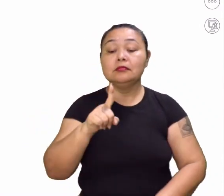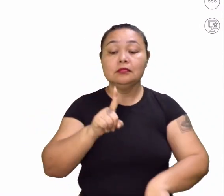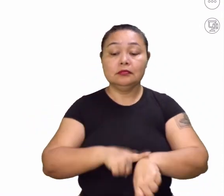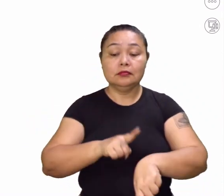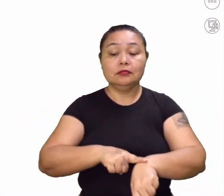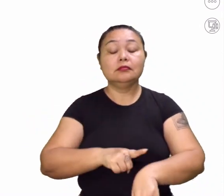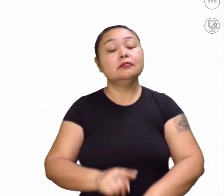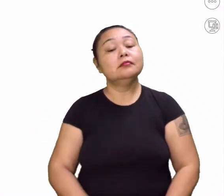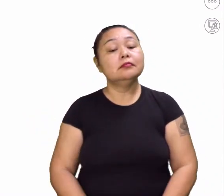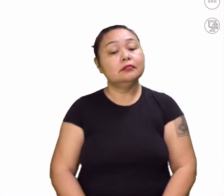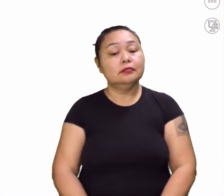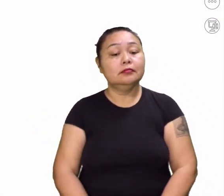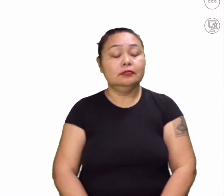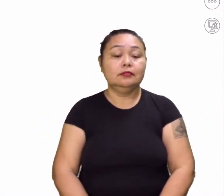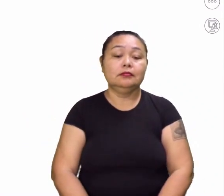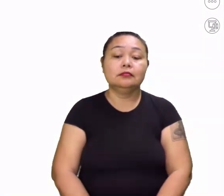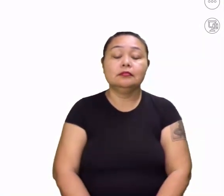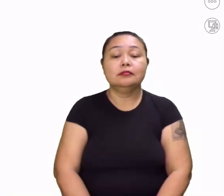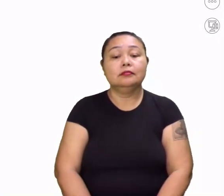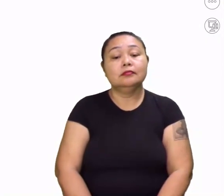isso mesmo.